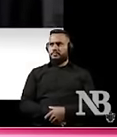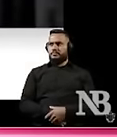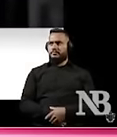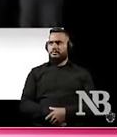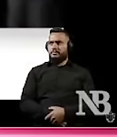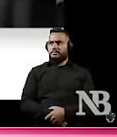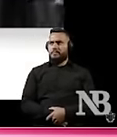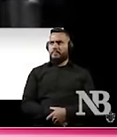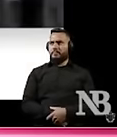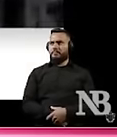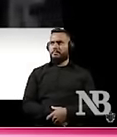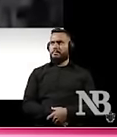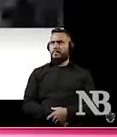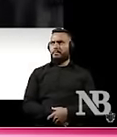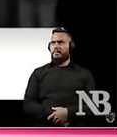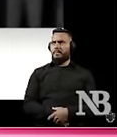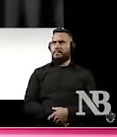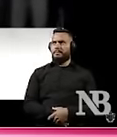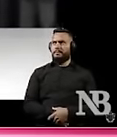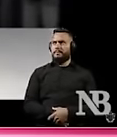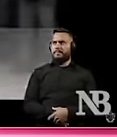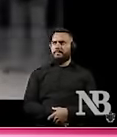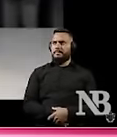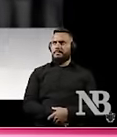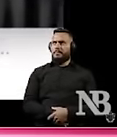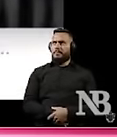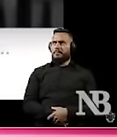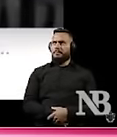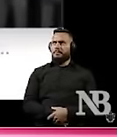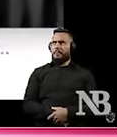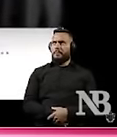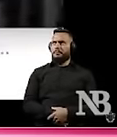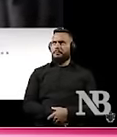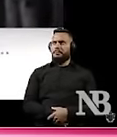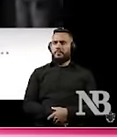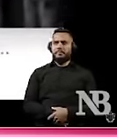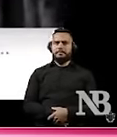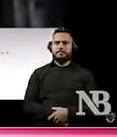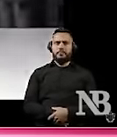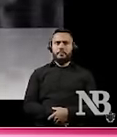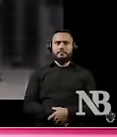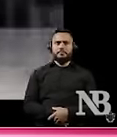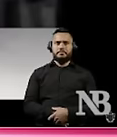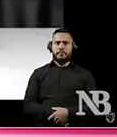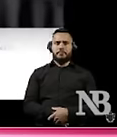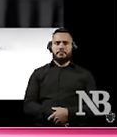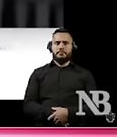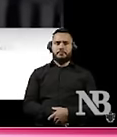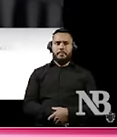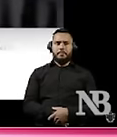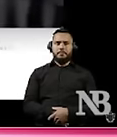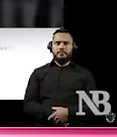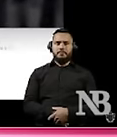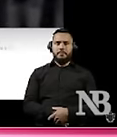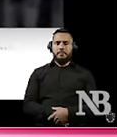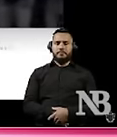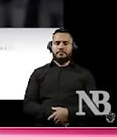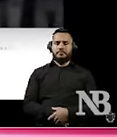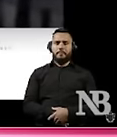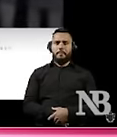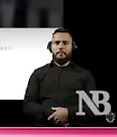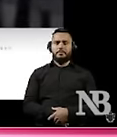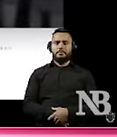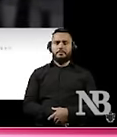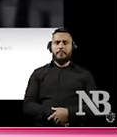eu terei a satisfação de dever cumprido. Entende? Esse é o nosso juramento, esse é o nosso lema, Brasil acima de tudo,